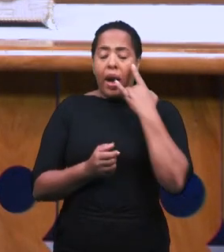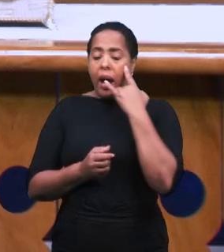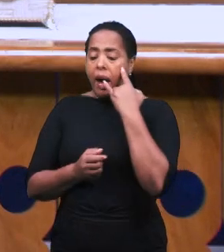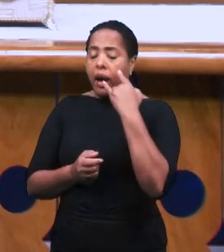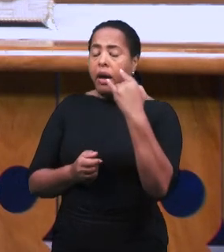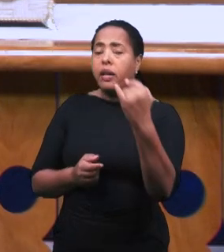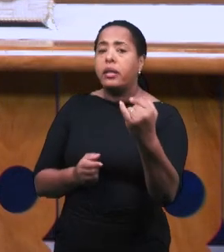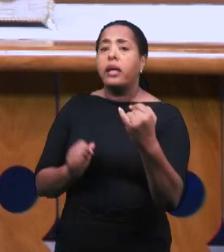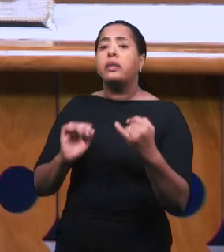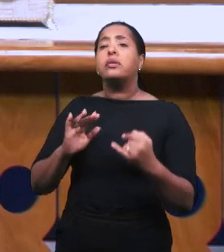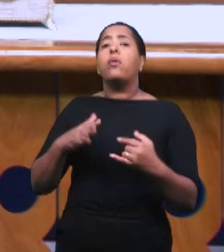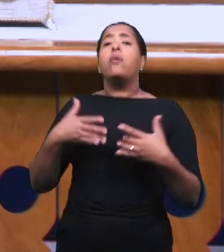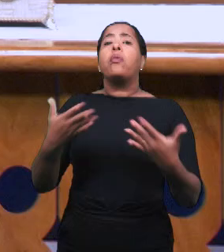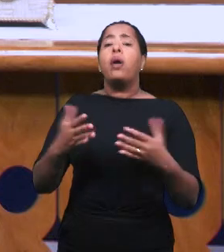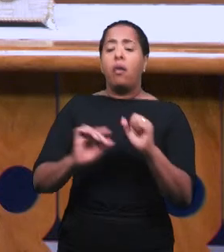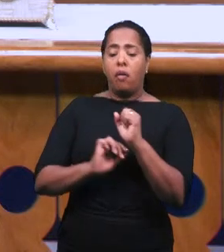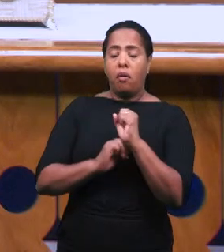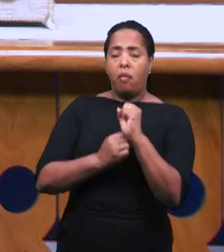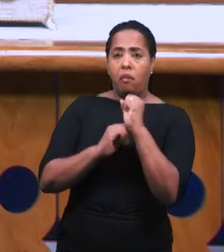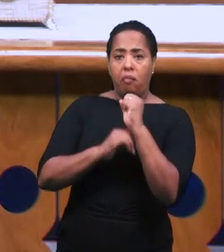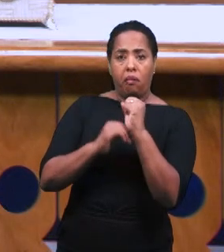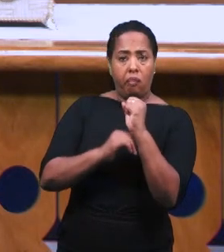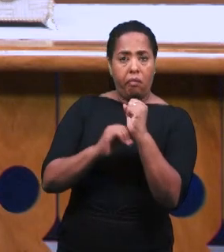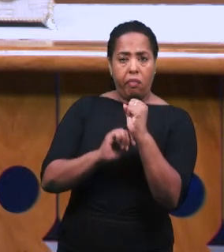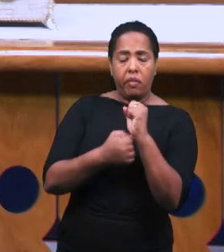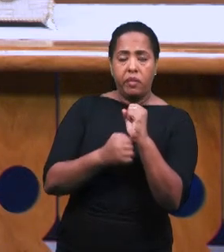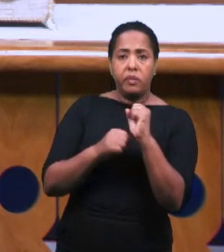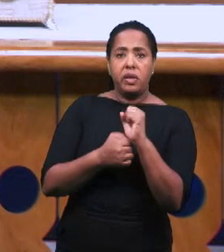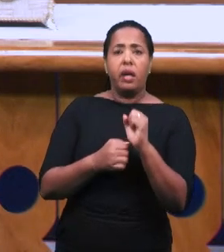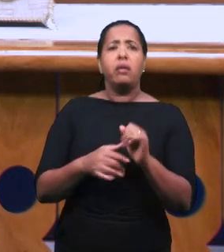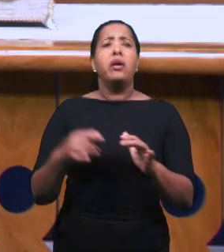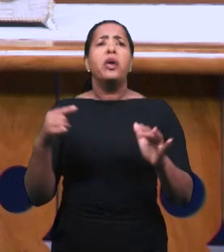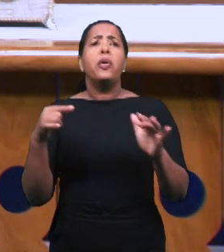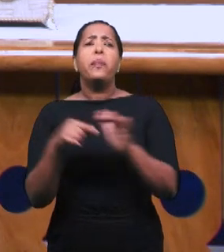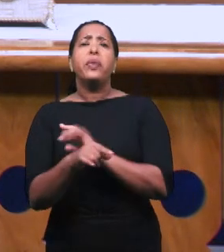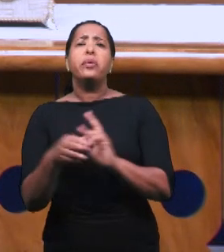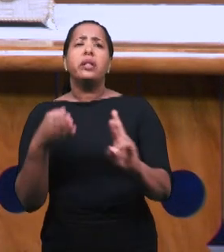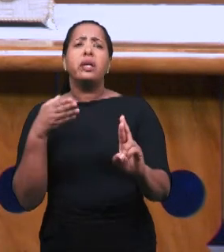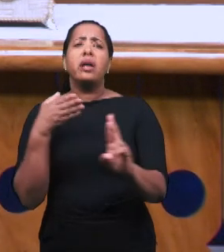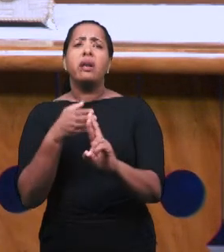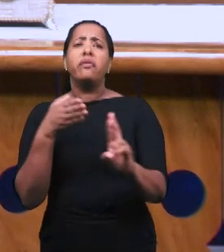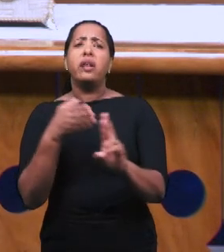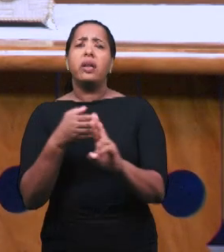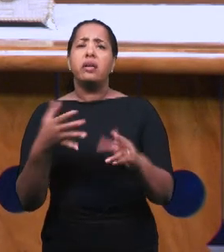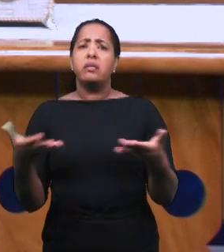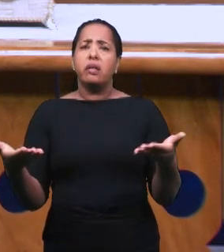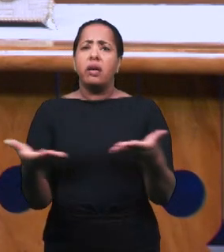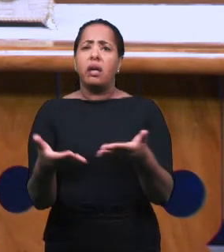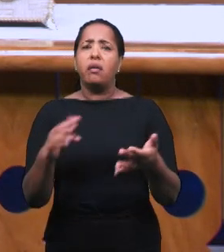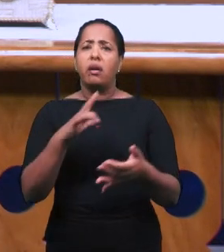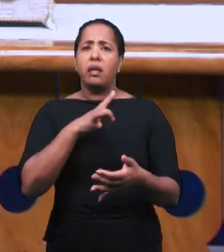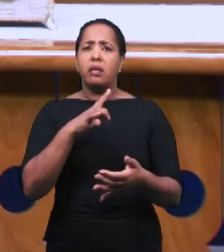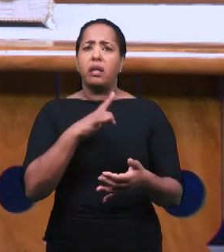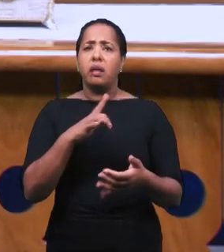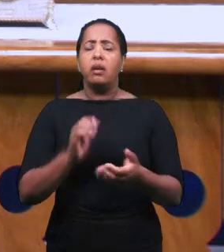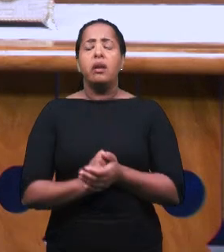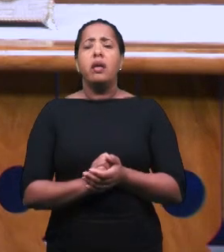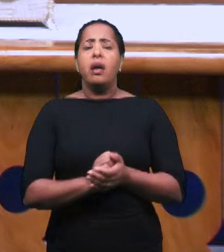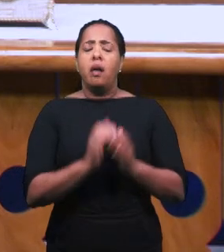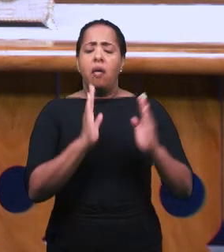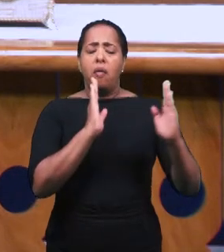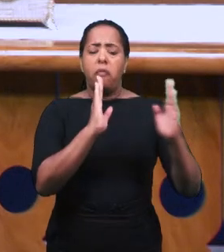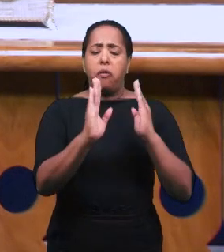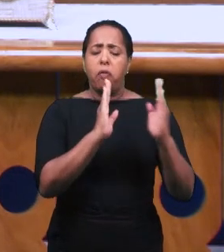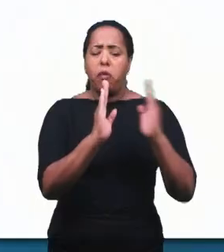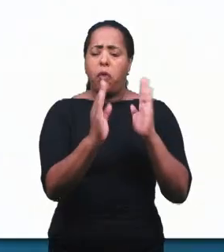primeira pergunta que é feita, que é a única que eu vou me referir agora. Então, o marcador